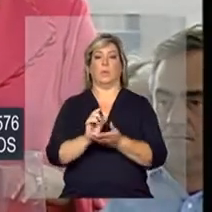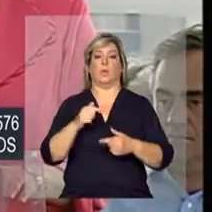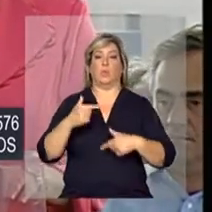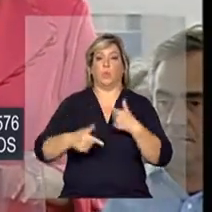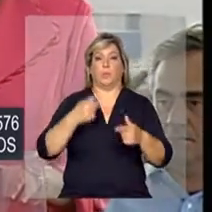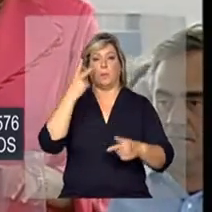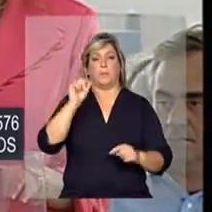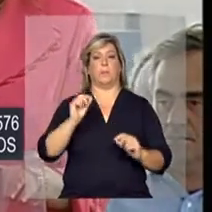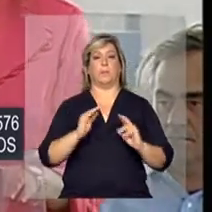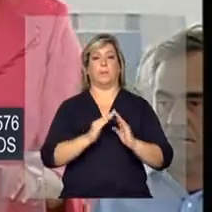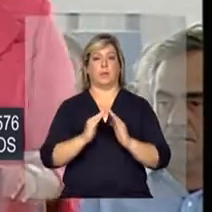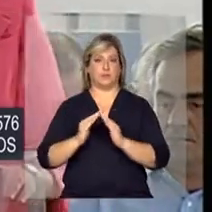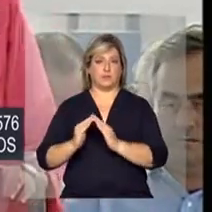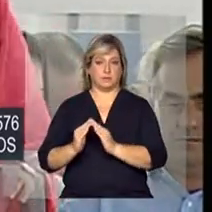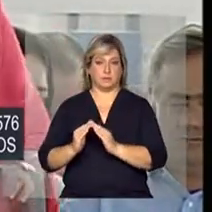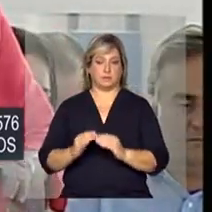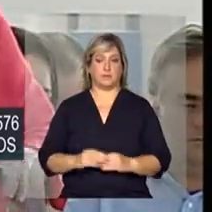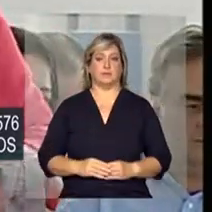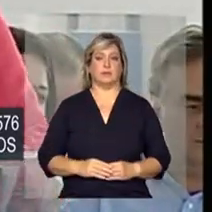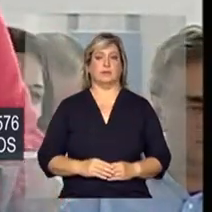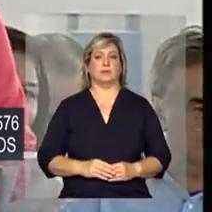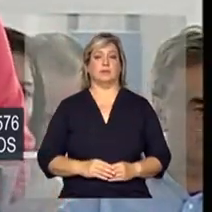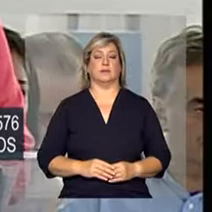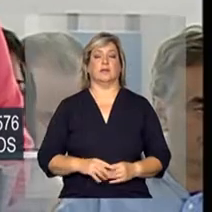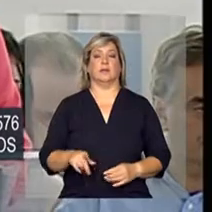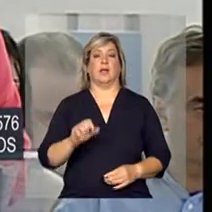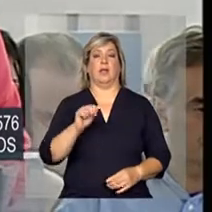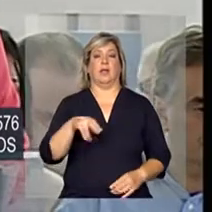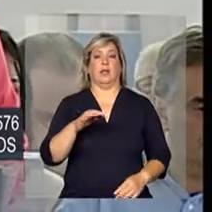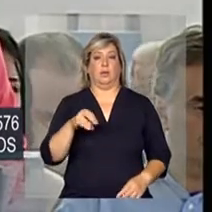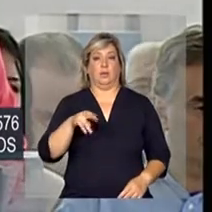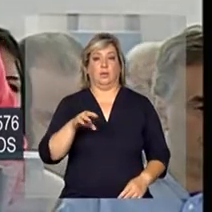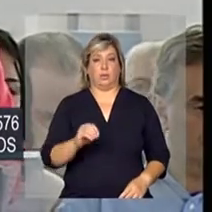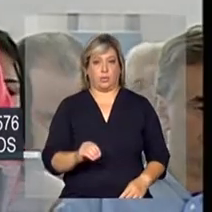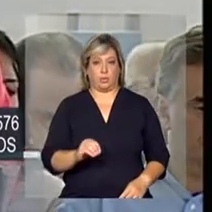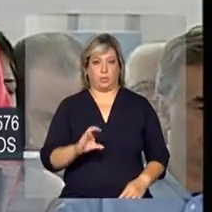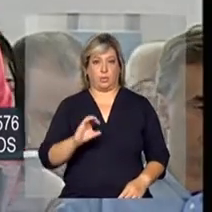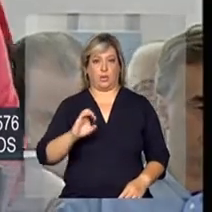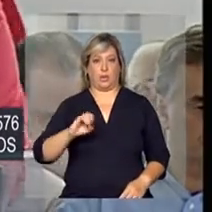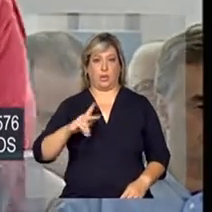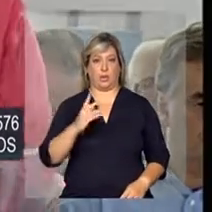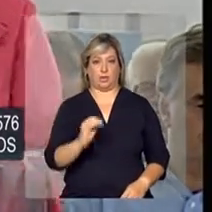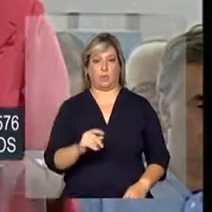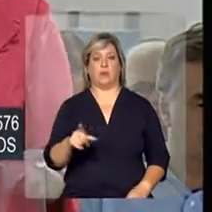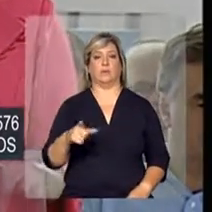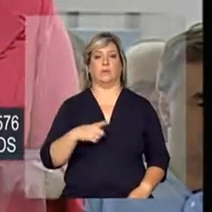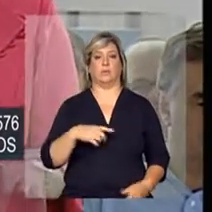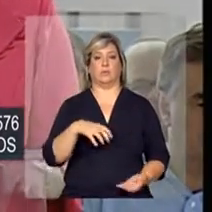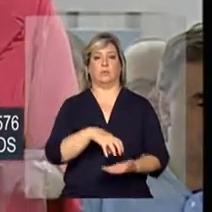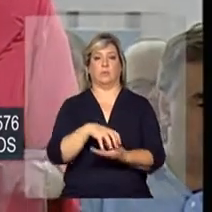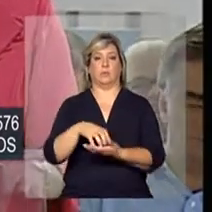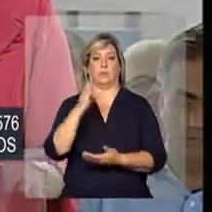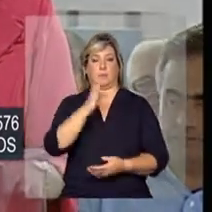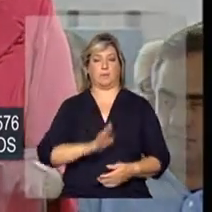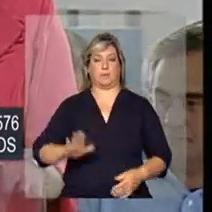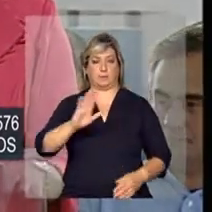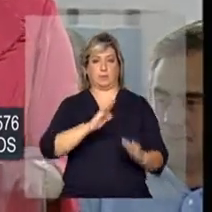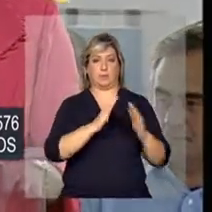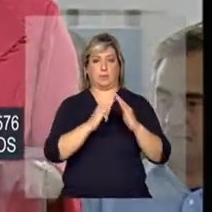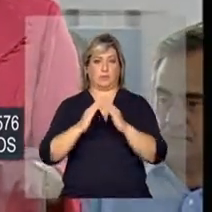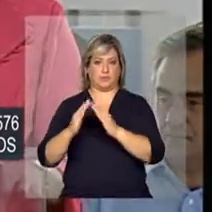por moradia, e o Antônio Júnior Ferreira Coelho, do Movimento Nacional de